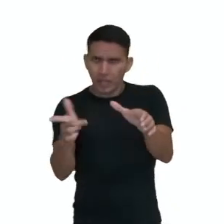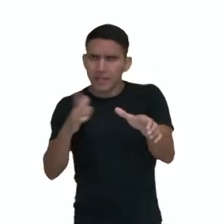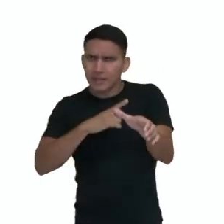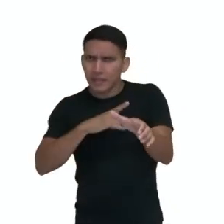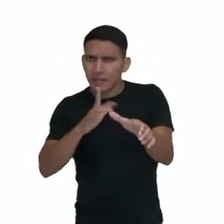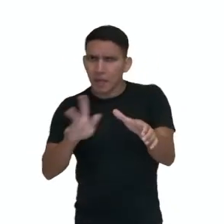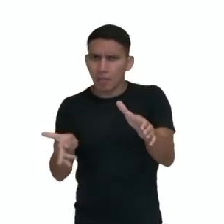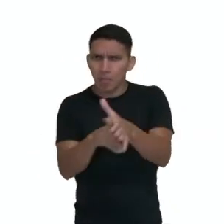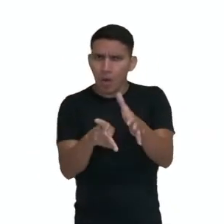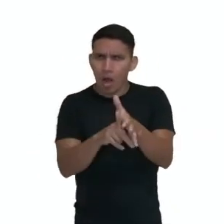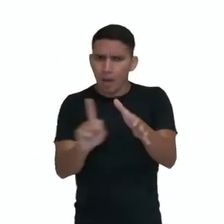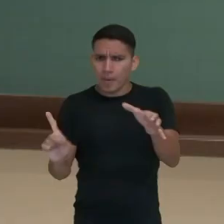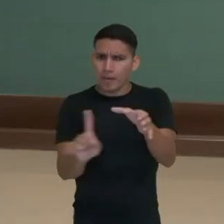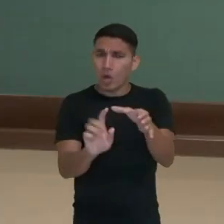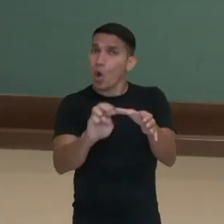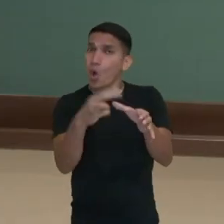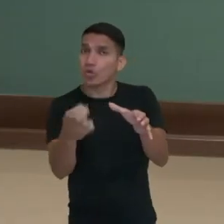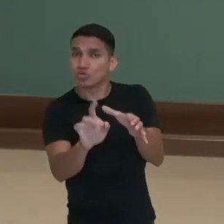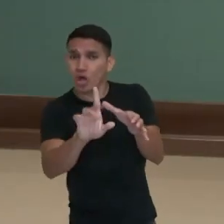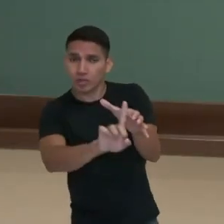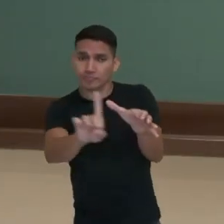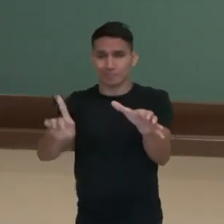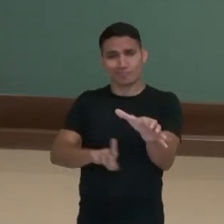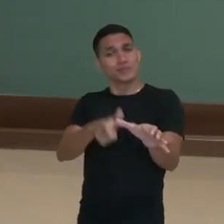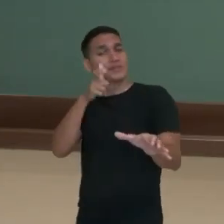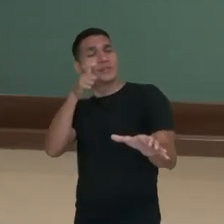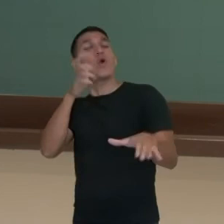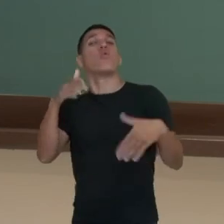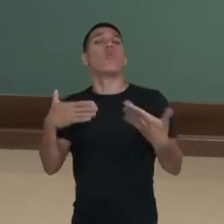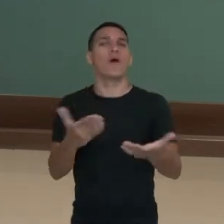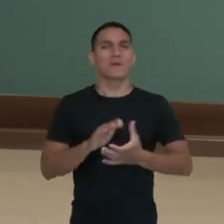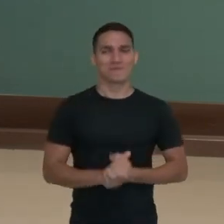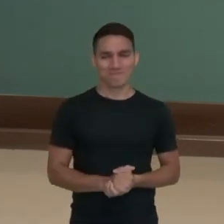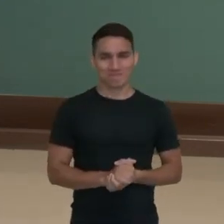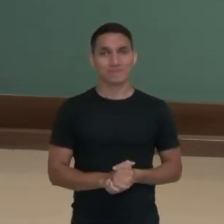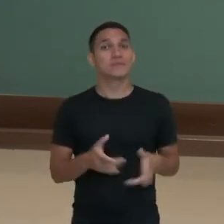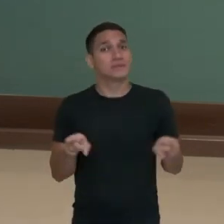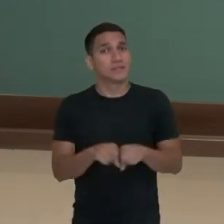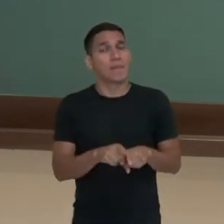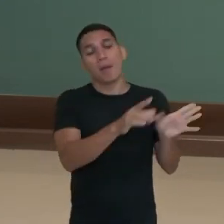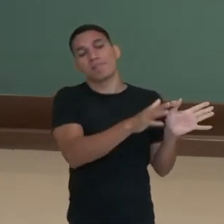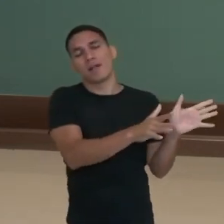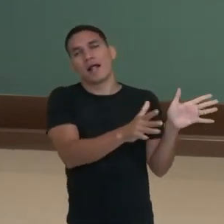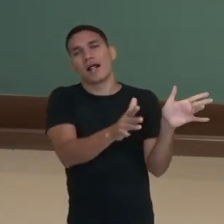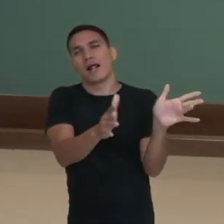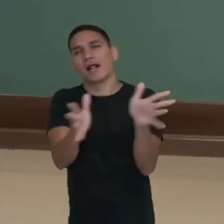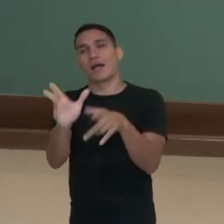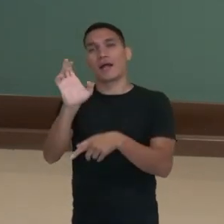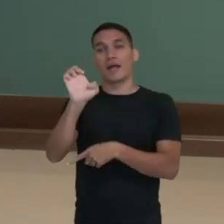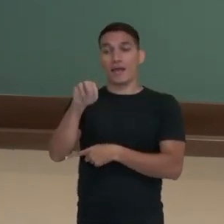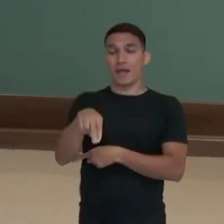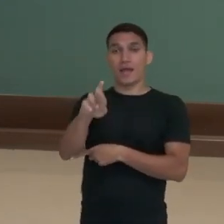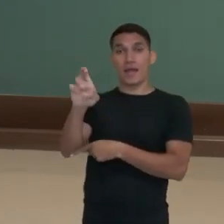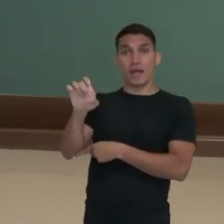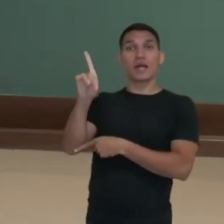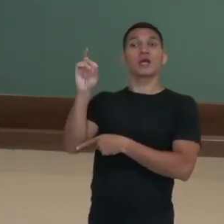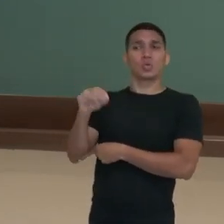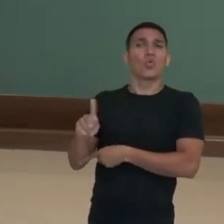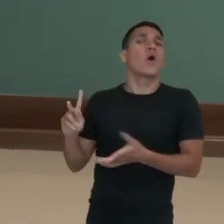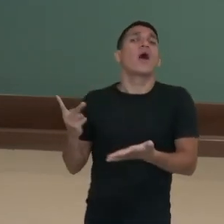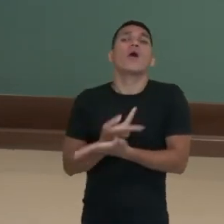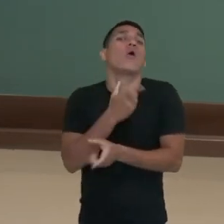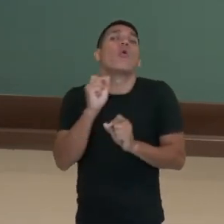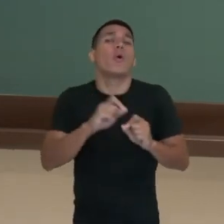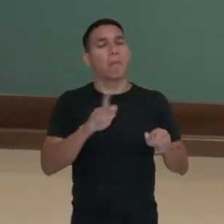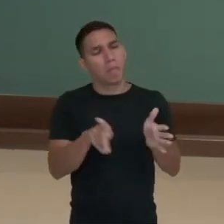Ele é narrador personagem ou ele é só narrador observador? Tá? E o enredo, né? Então não esqueça do enredo, são os